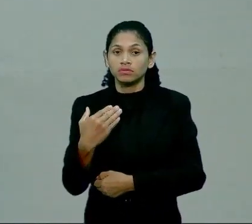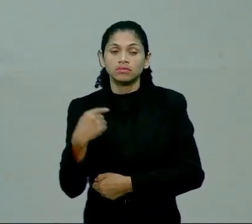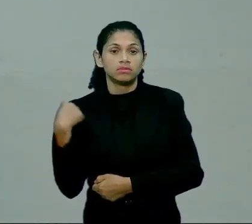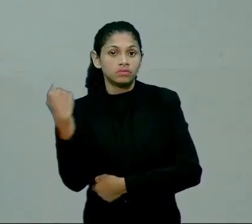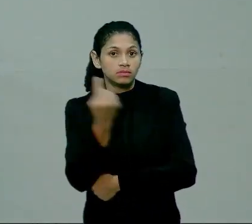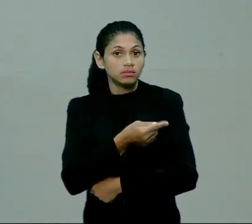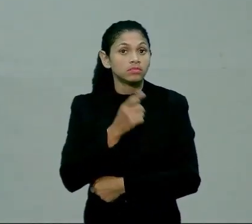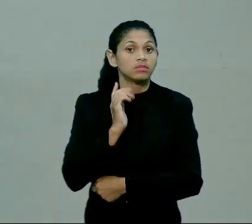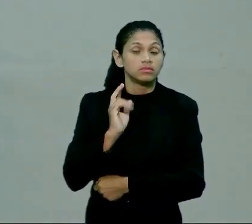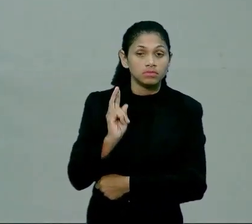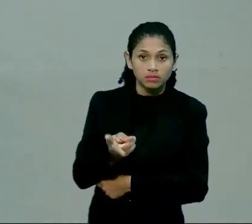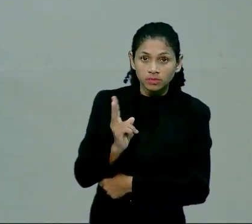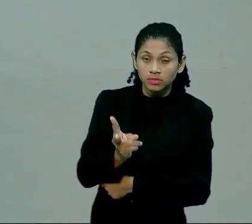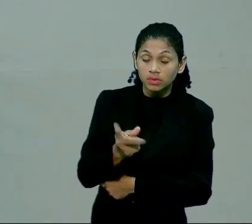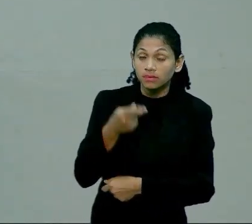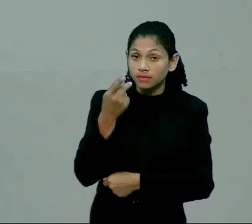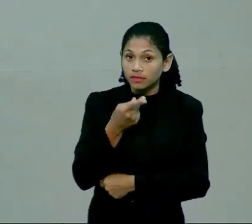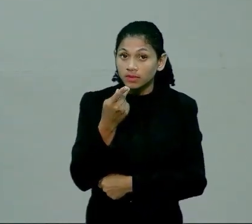contexto da